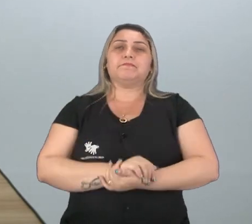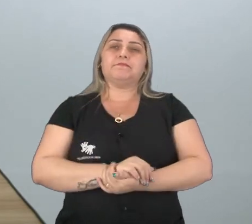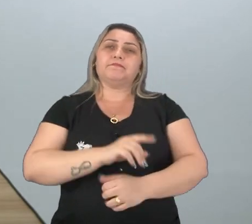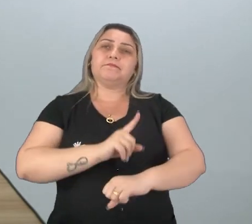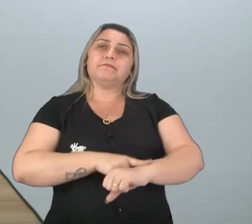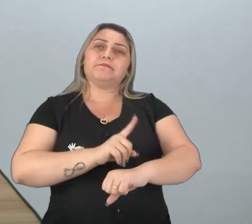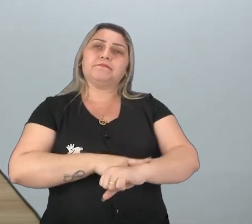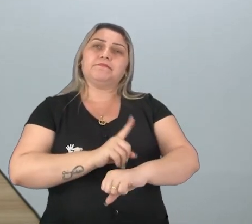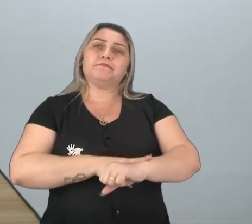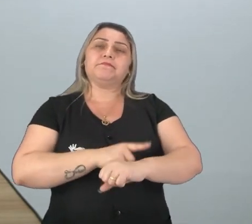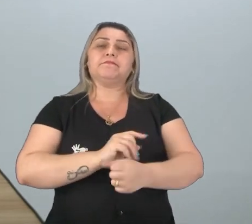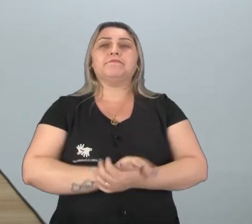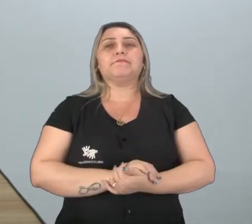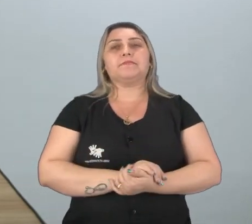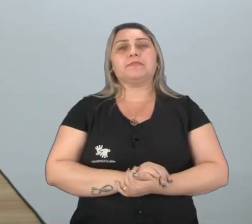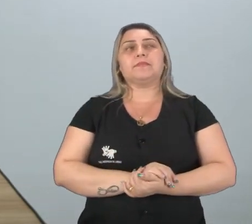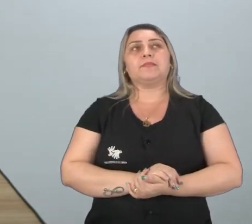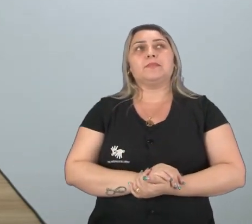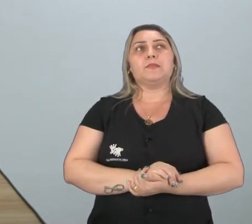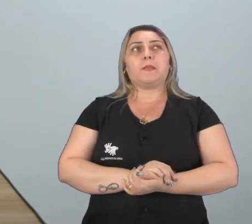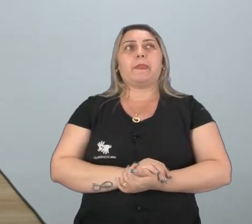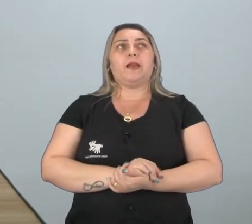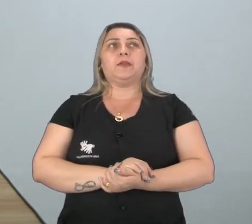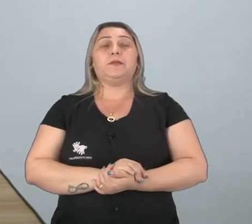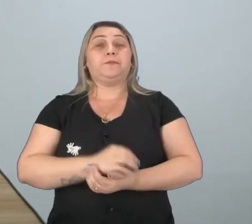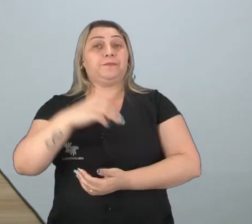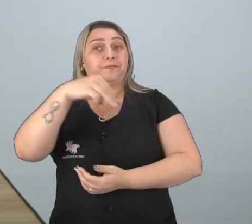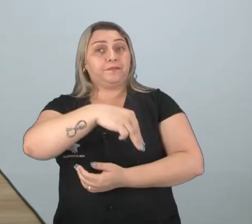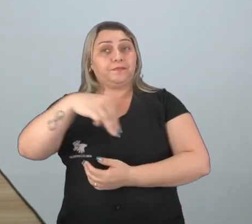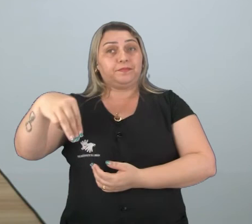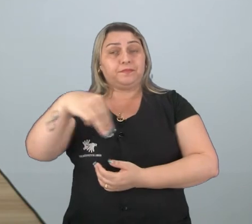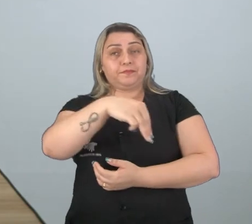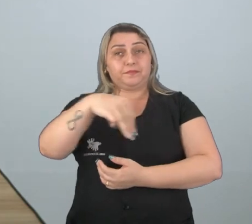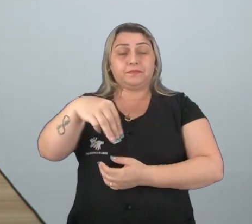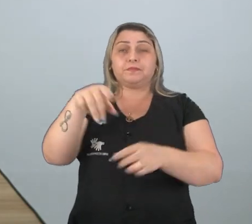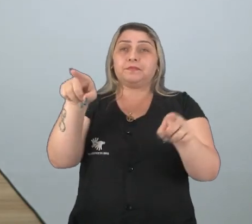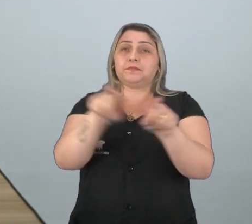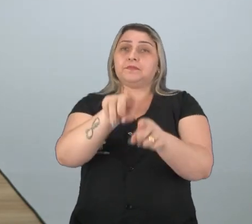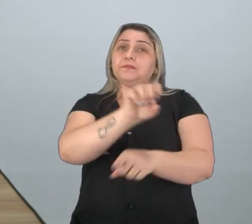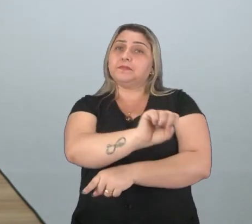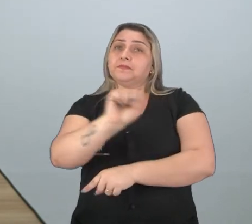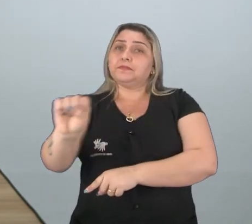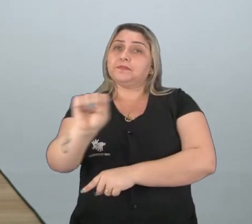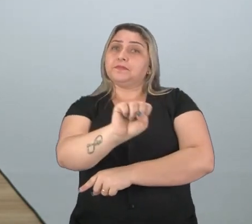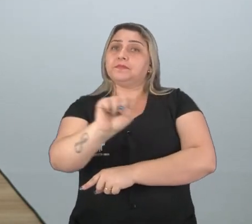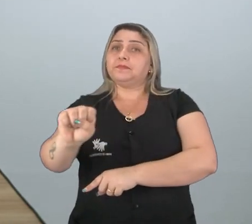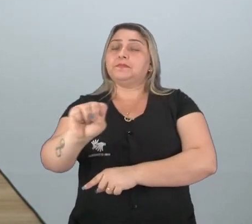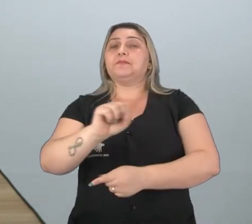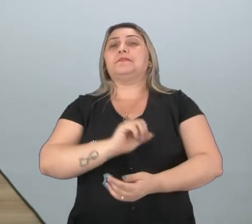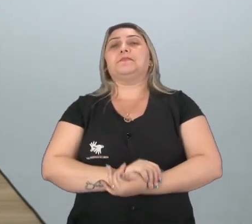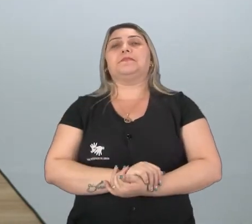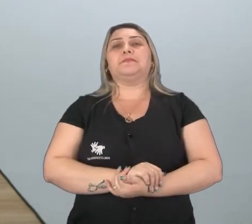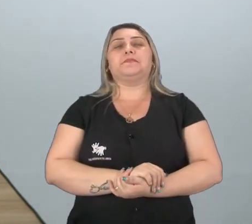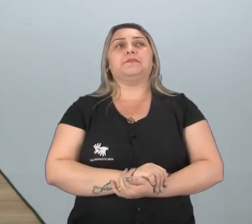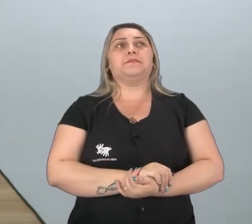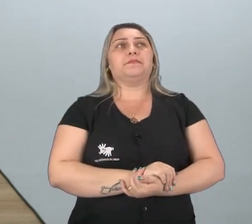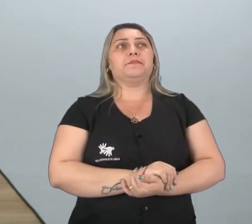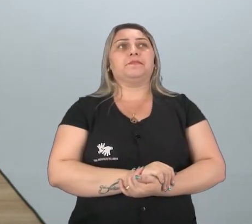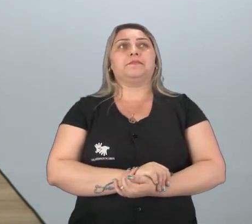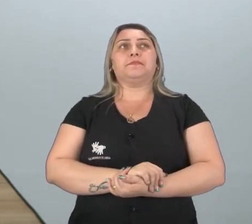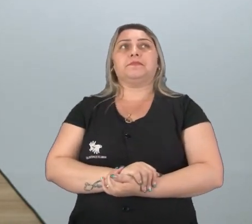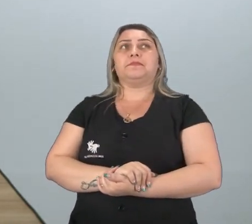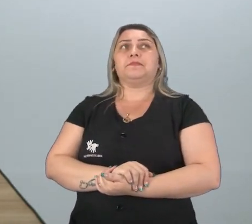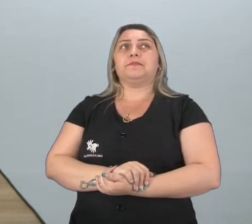as horas, os minutos e até mesmo os